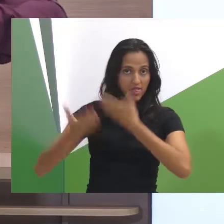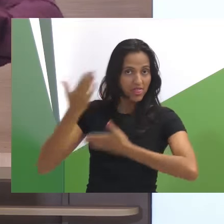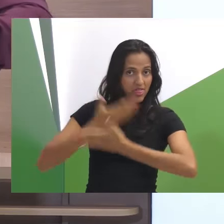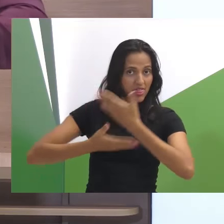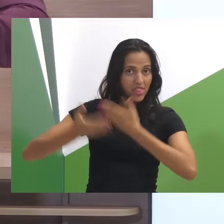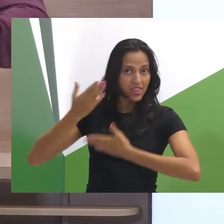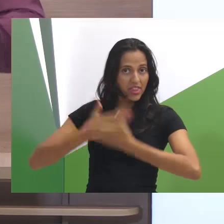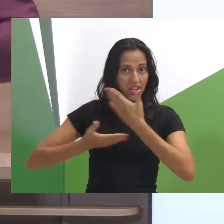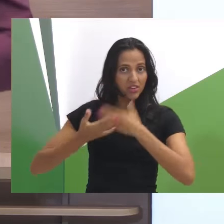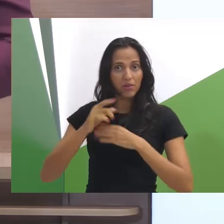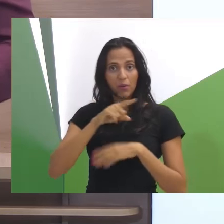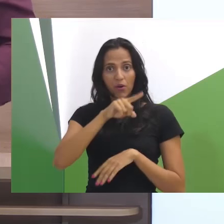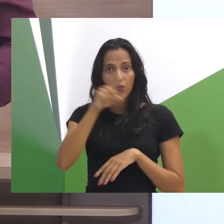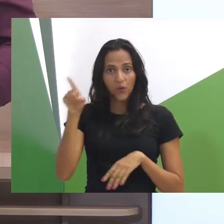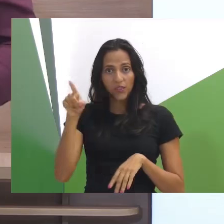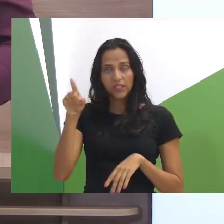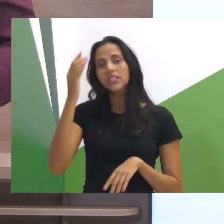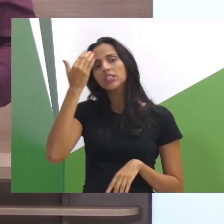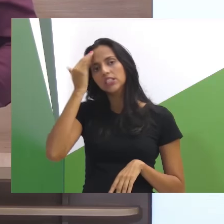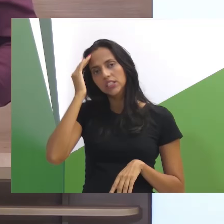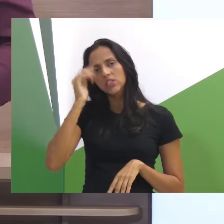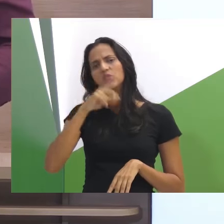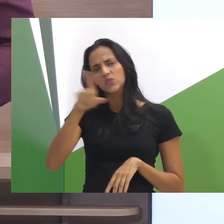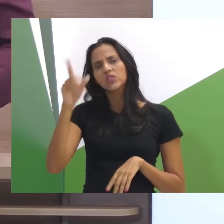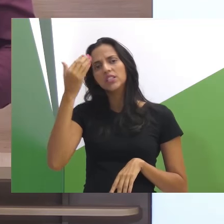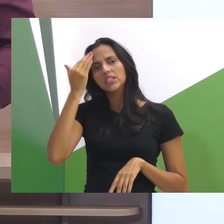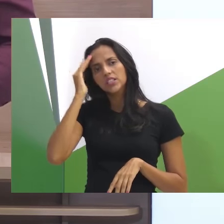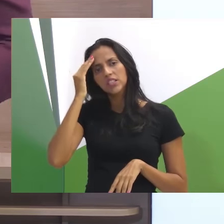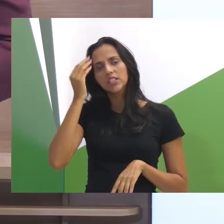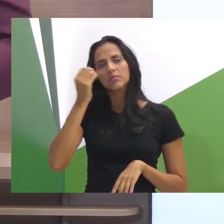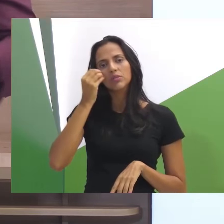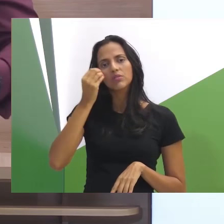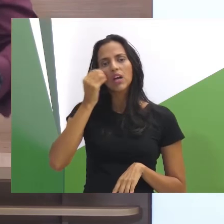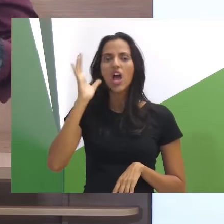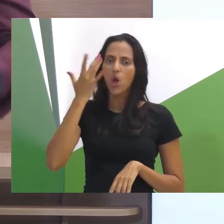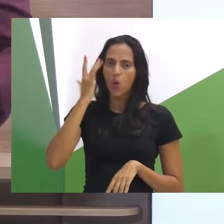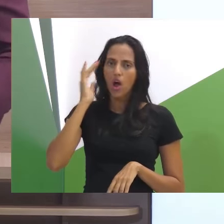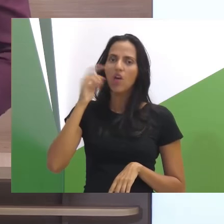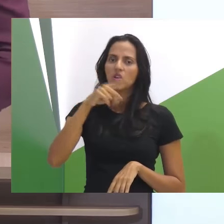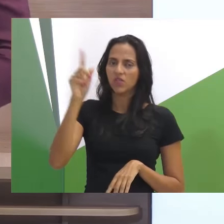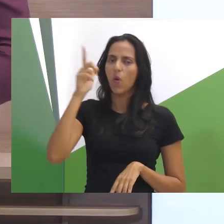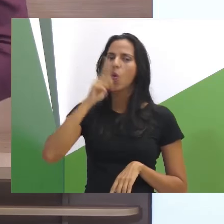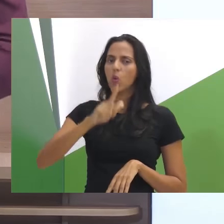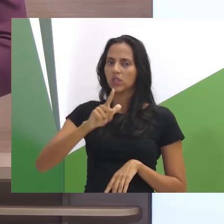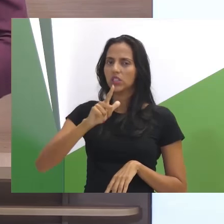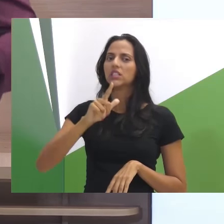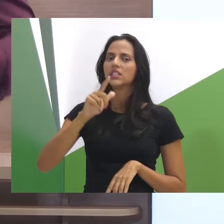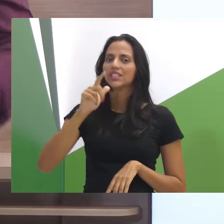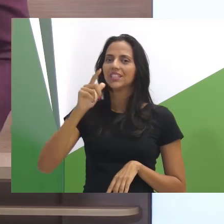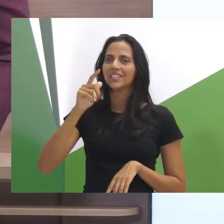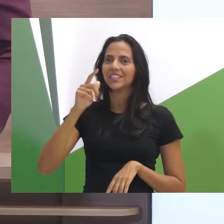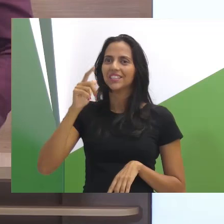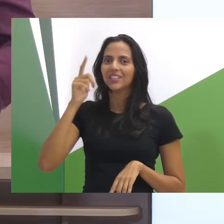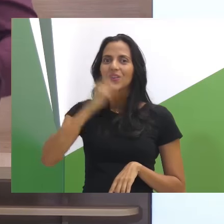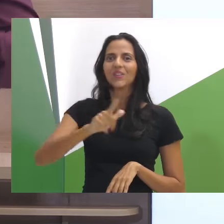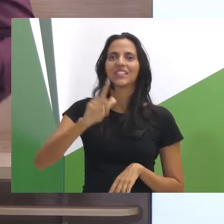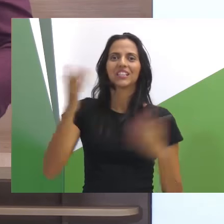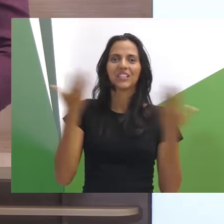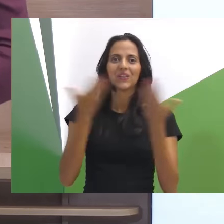tomem consciência do assunto e vamos ver se vocês conseguem, que eu tenho certeza que vão acertar as questões,